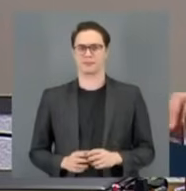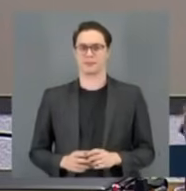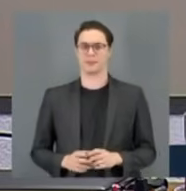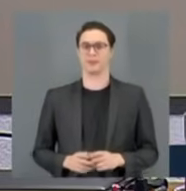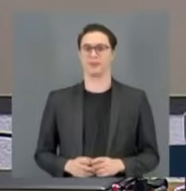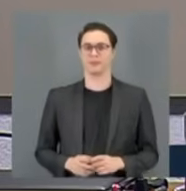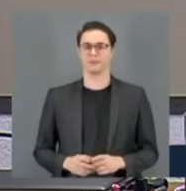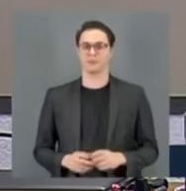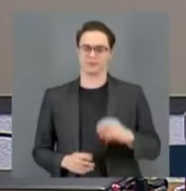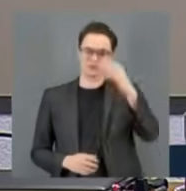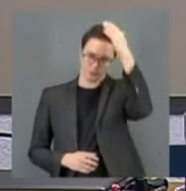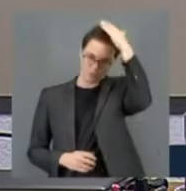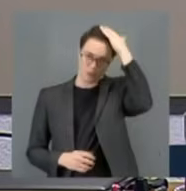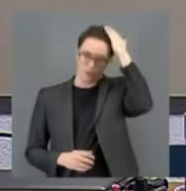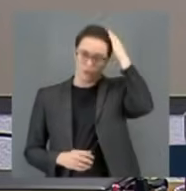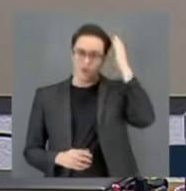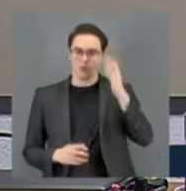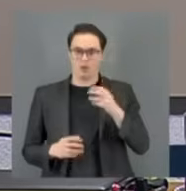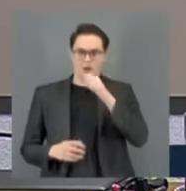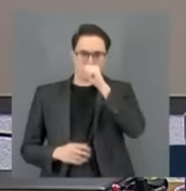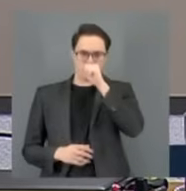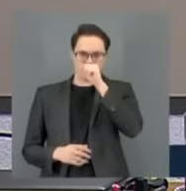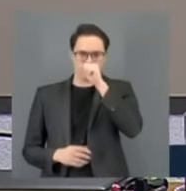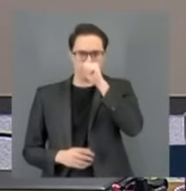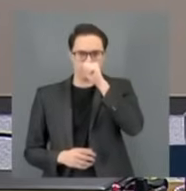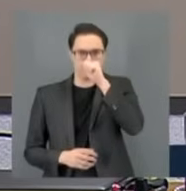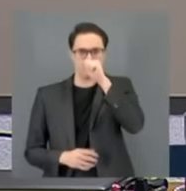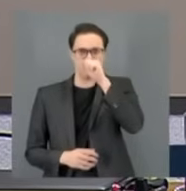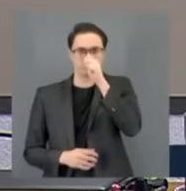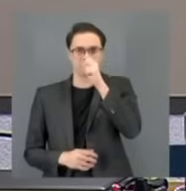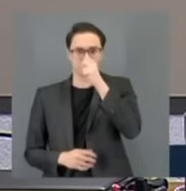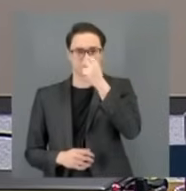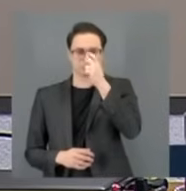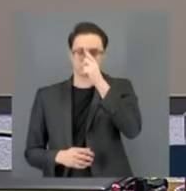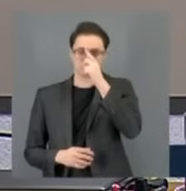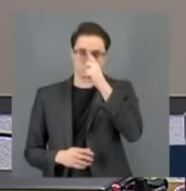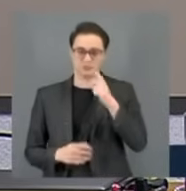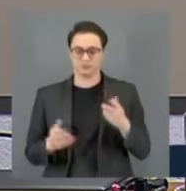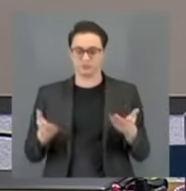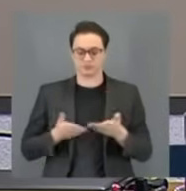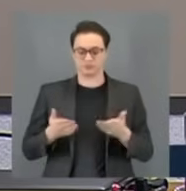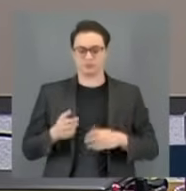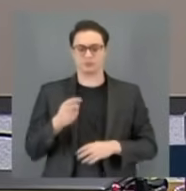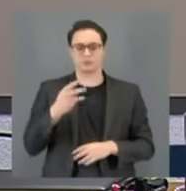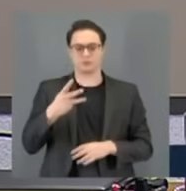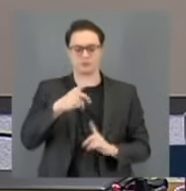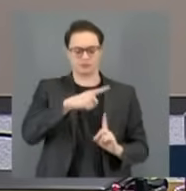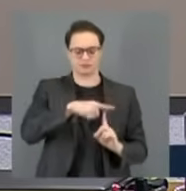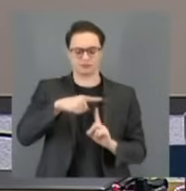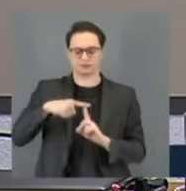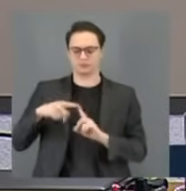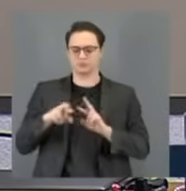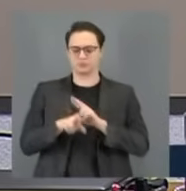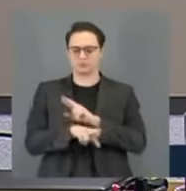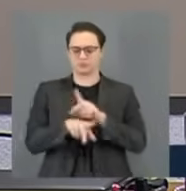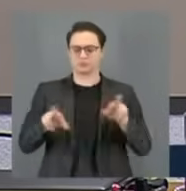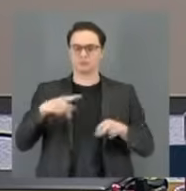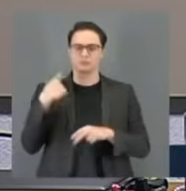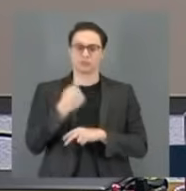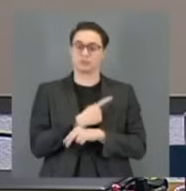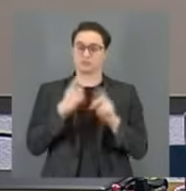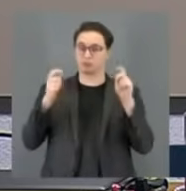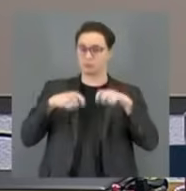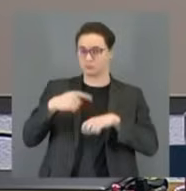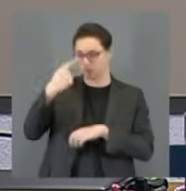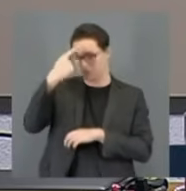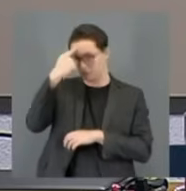tem agora cerca de 3 tipos diferentes, 3 organizações diferentes que nós podemos considerar Ministérios da